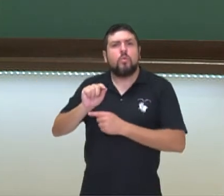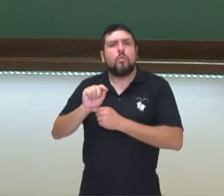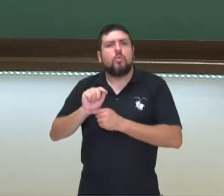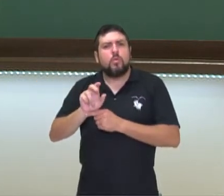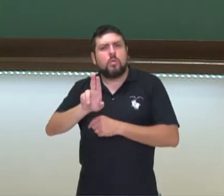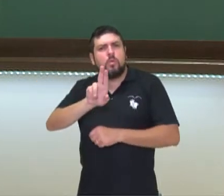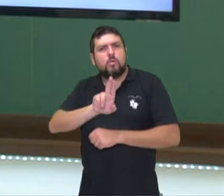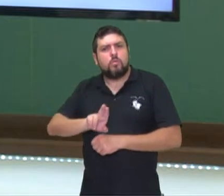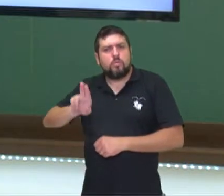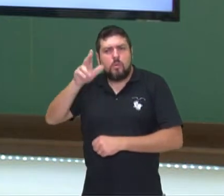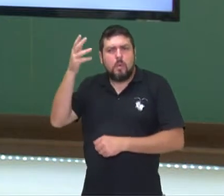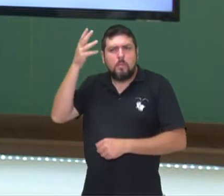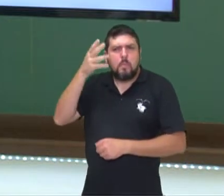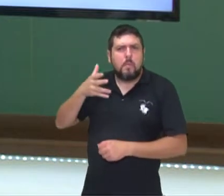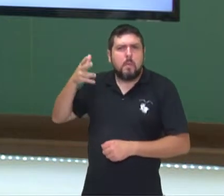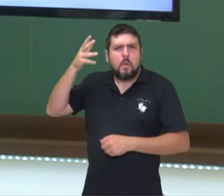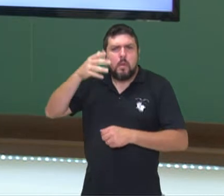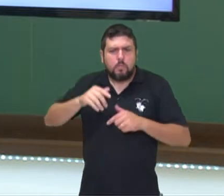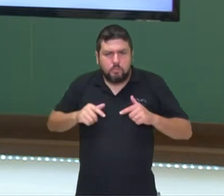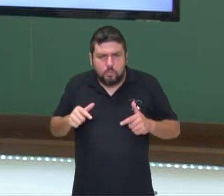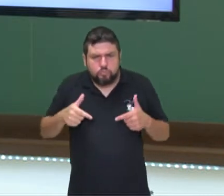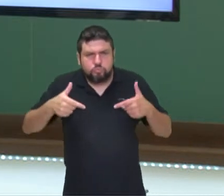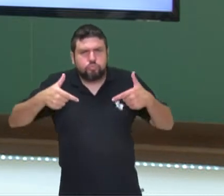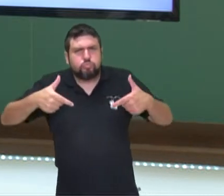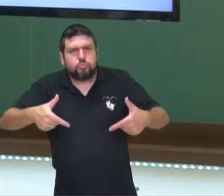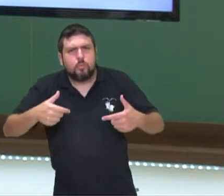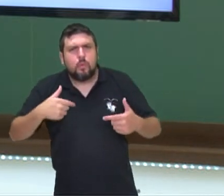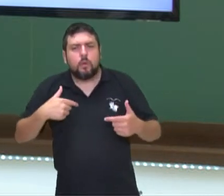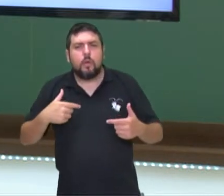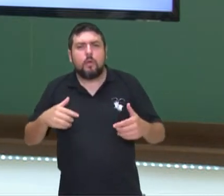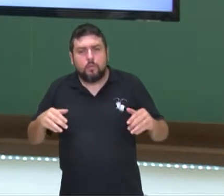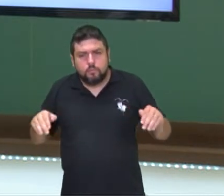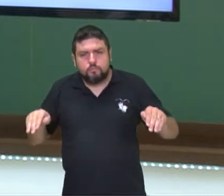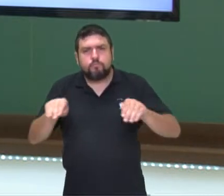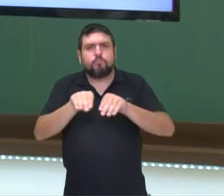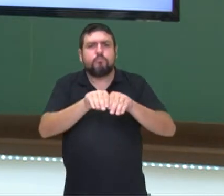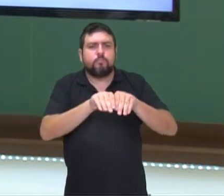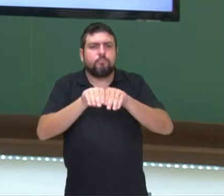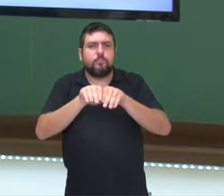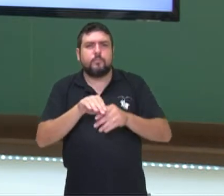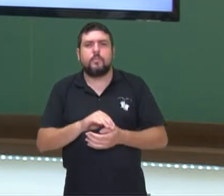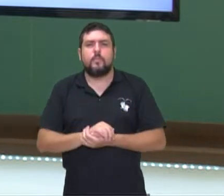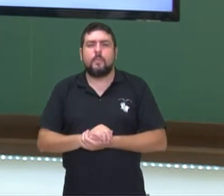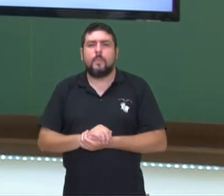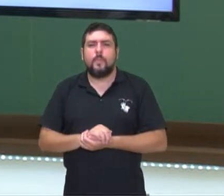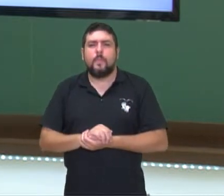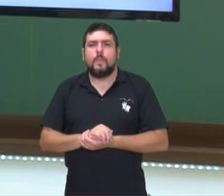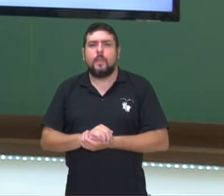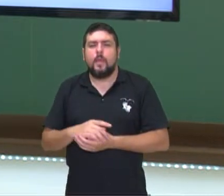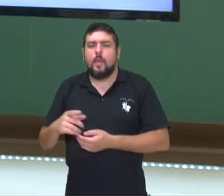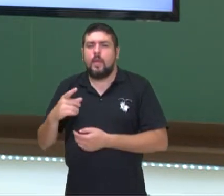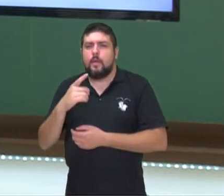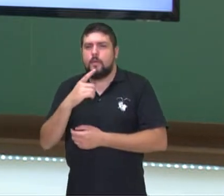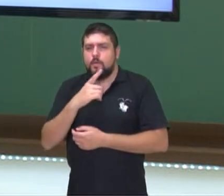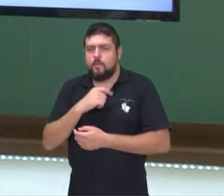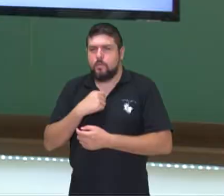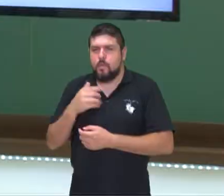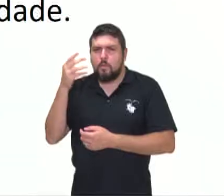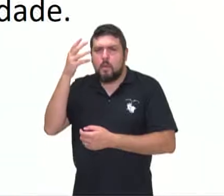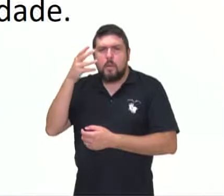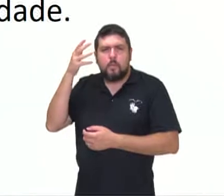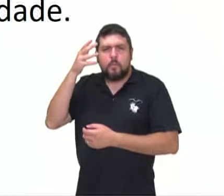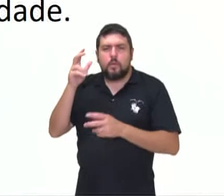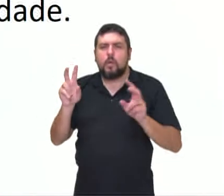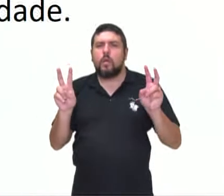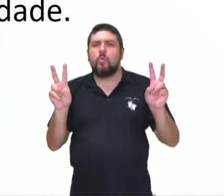discurso. O famoso discurso dele, o seu discurso mais famoso, é um discurso conhecido como I have a dream.